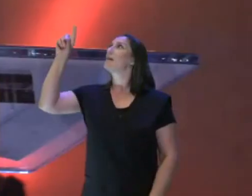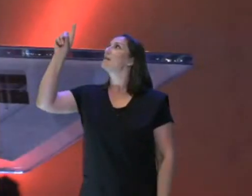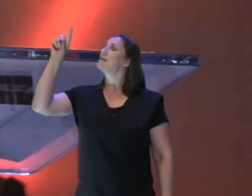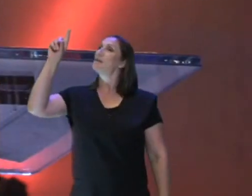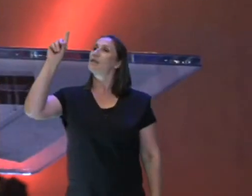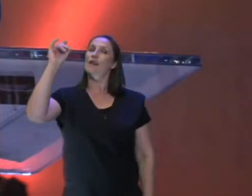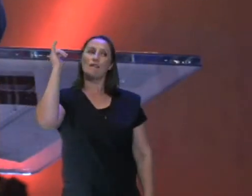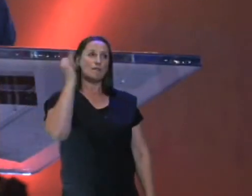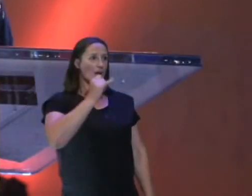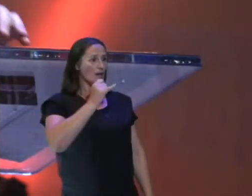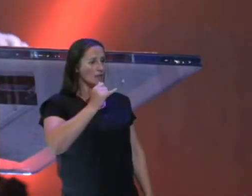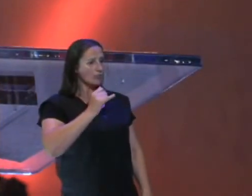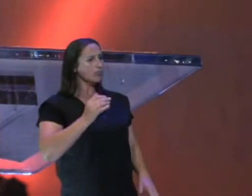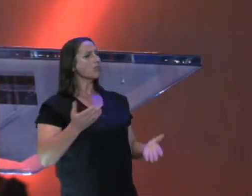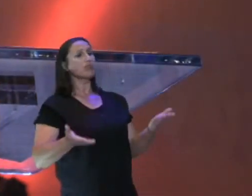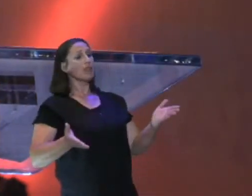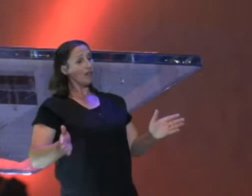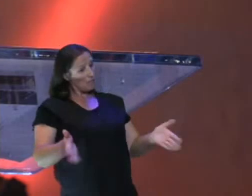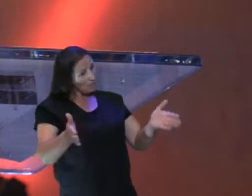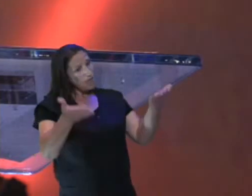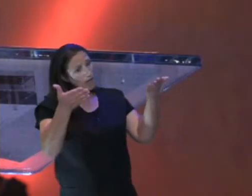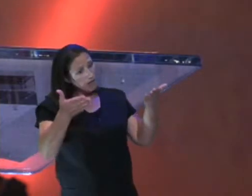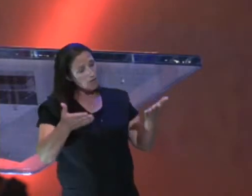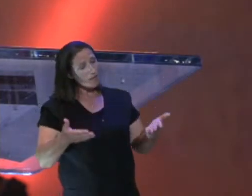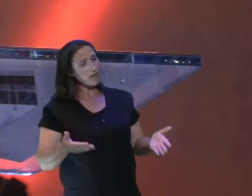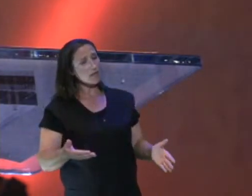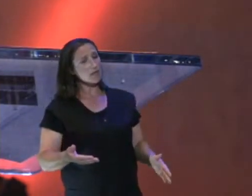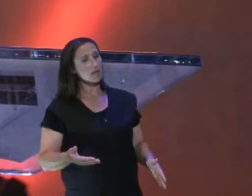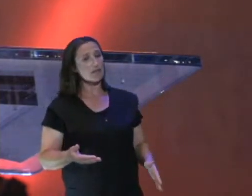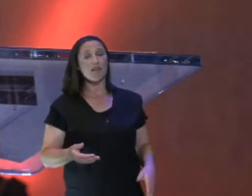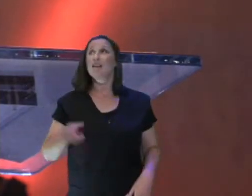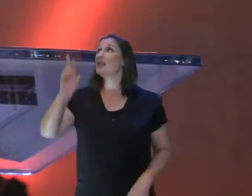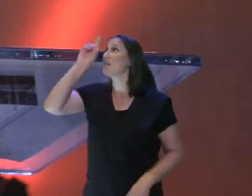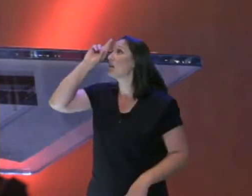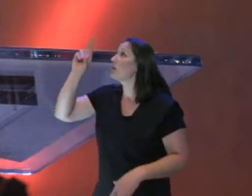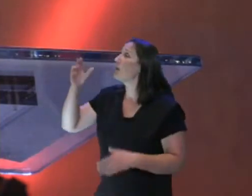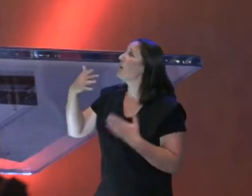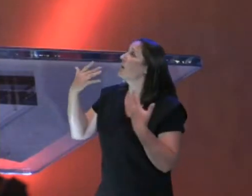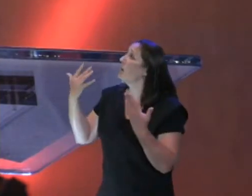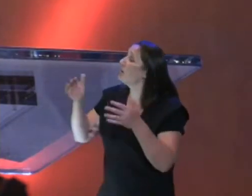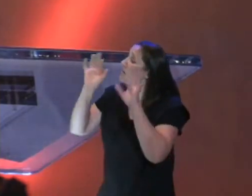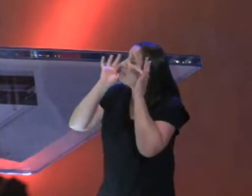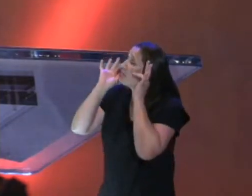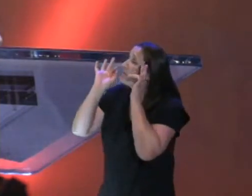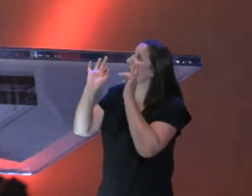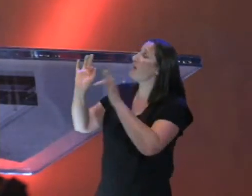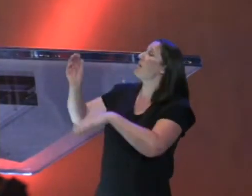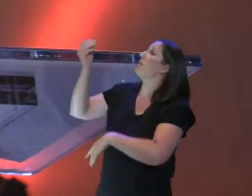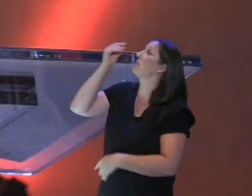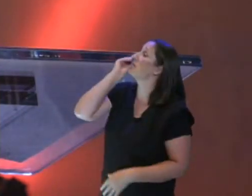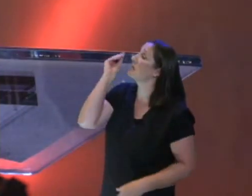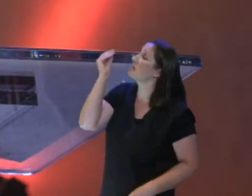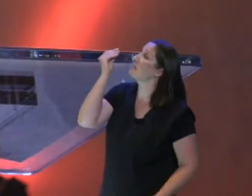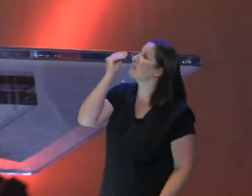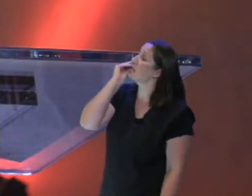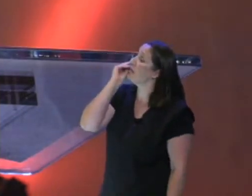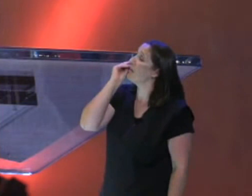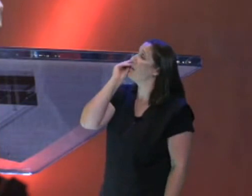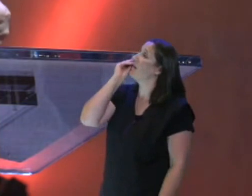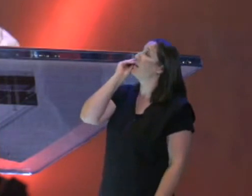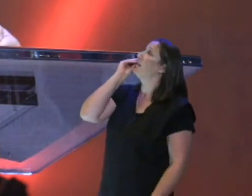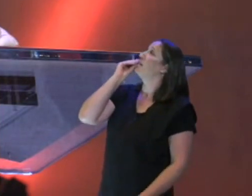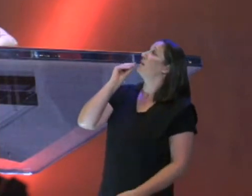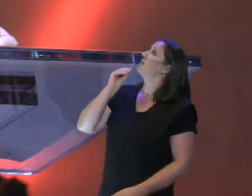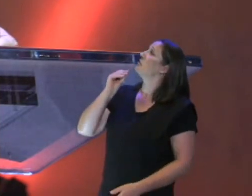fazendo aí, homem? Levanta! Senhor, olha, tenho sido fiel, tenho tentado, tenho levado